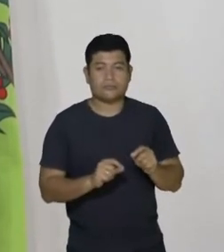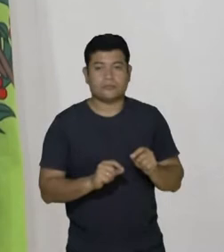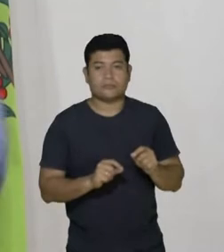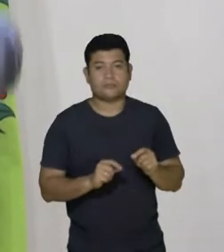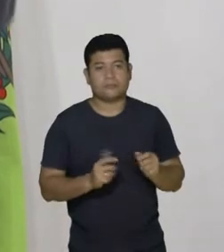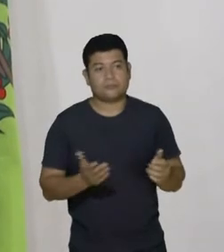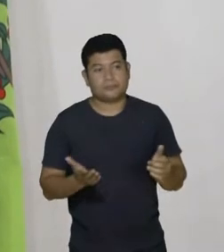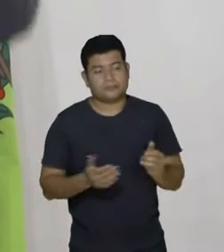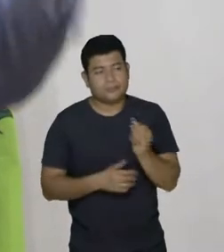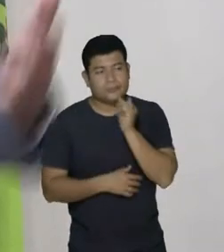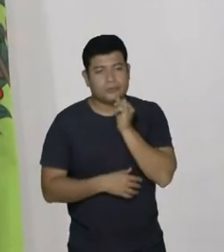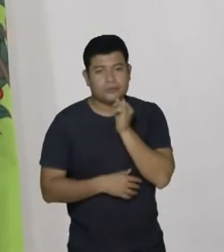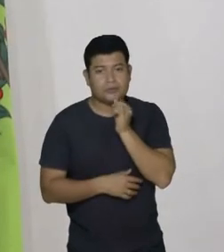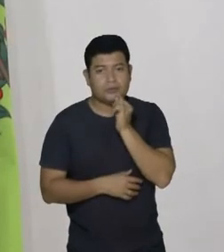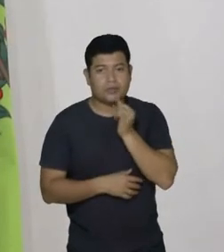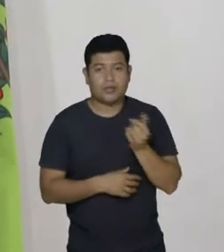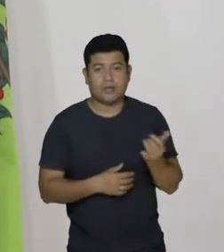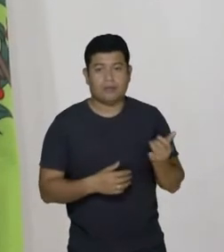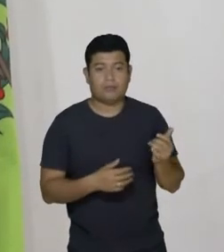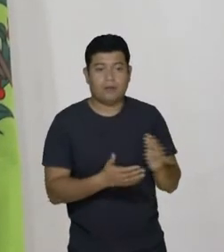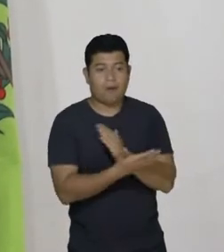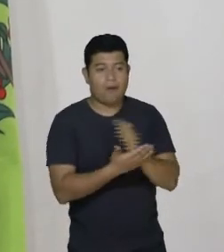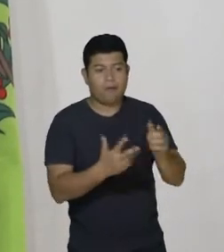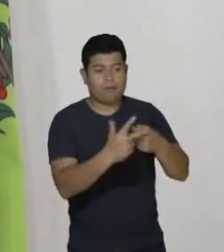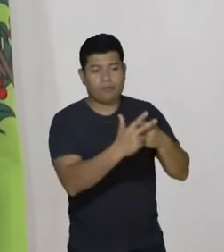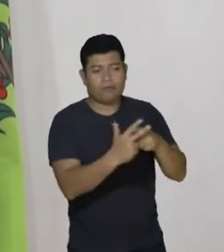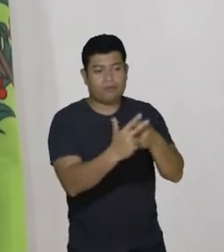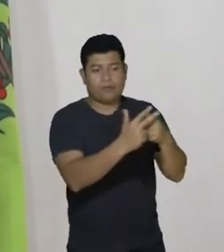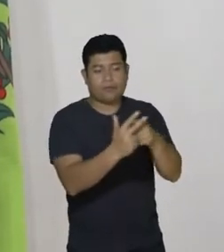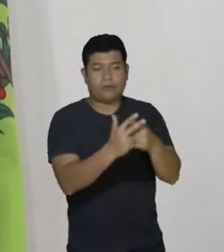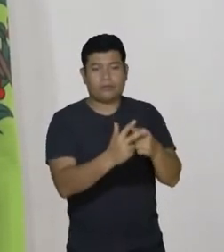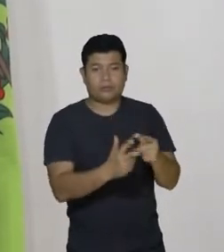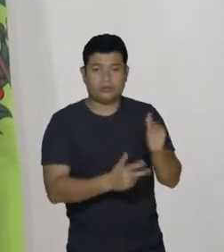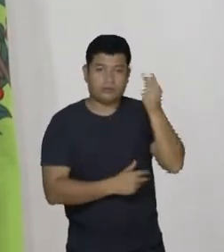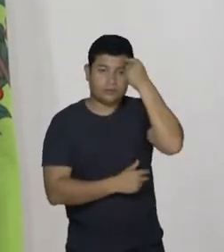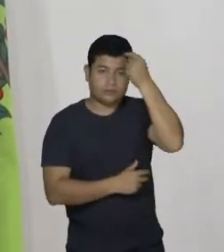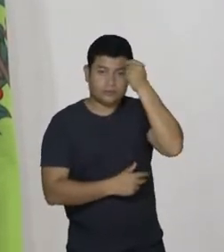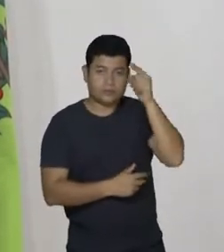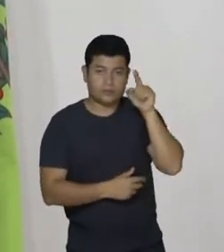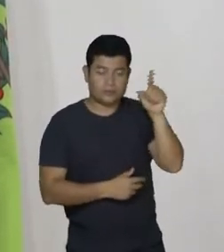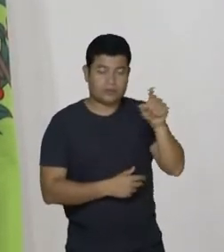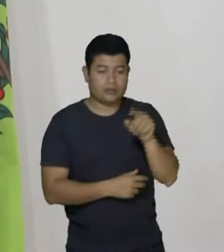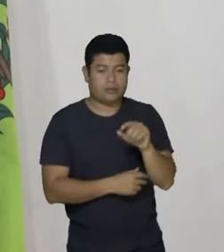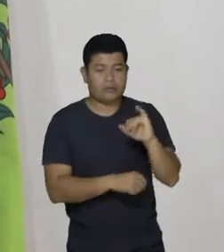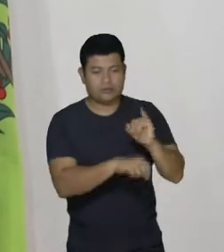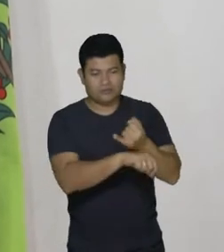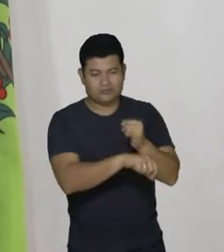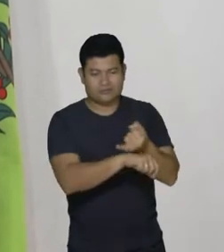das questões físicas da faculdade lá de Joinville, do IELUSC.